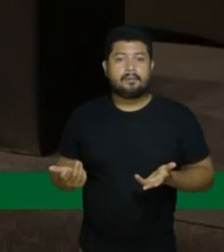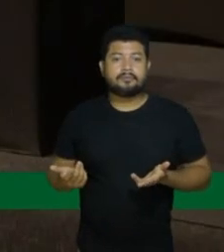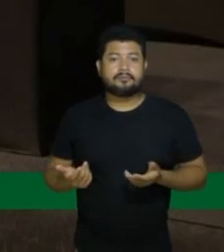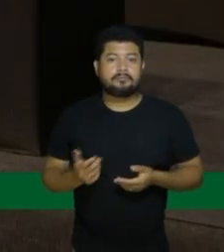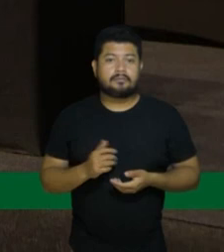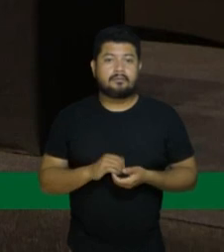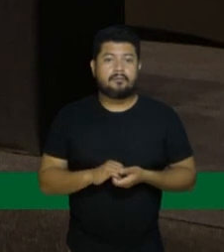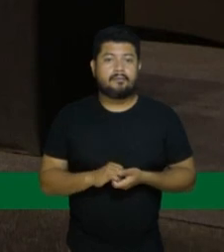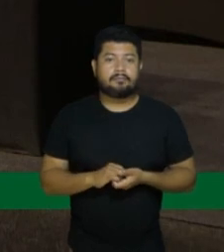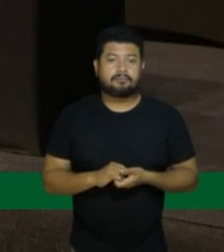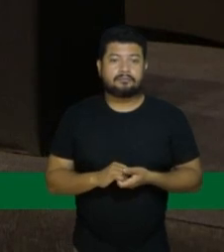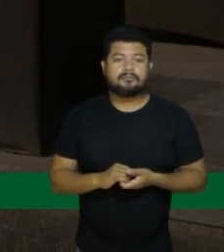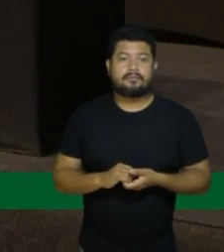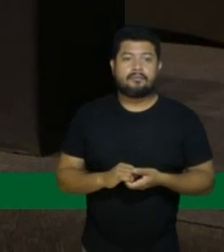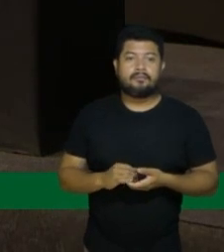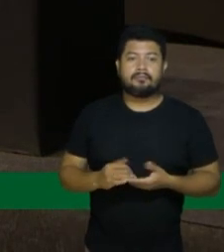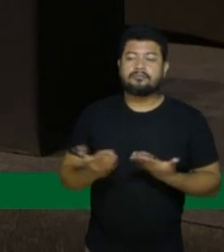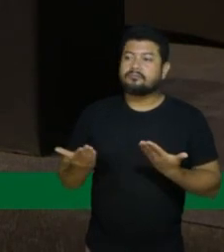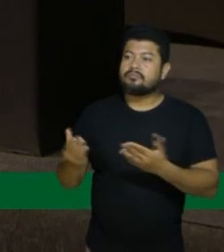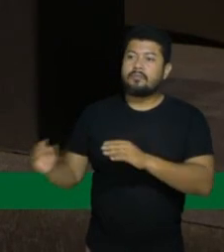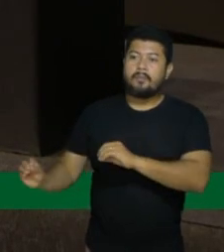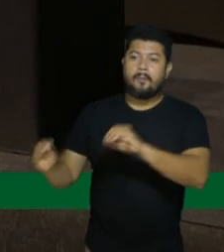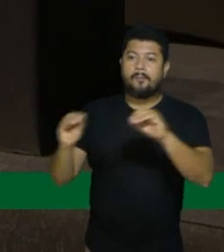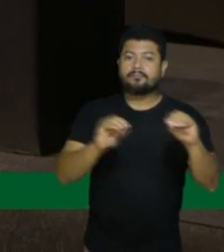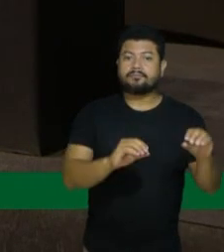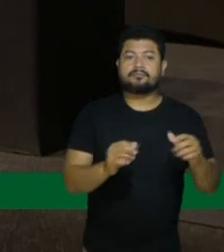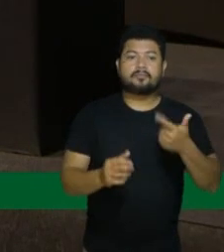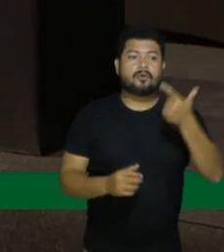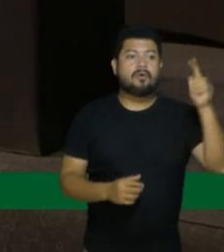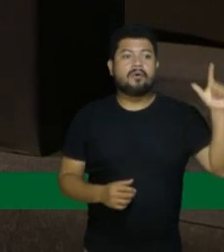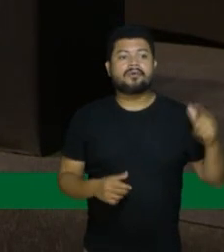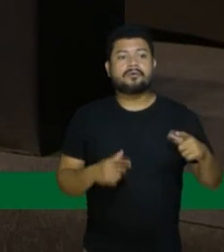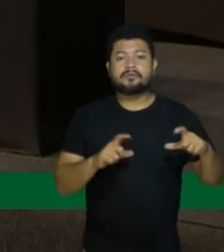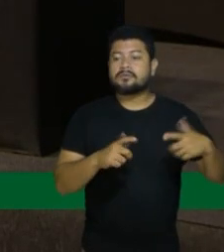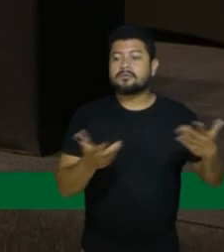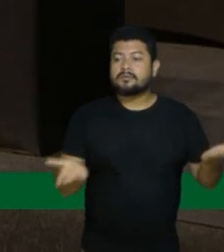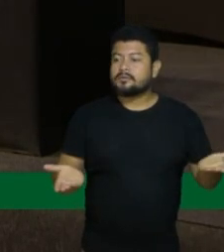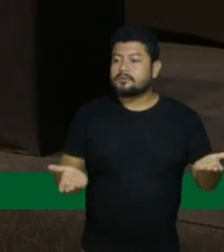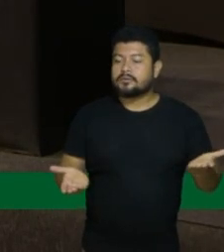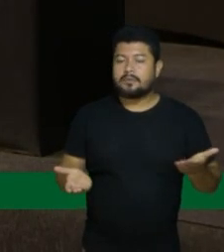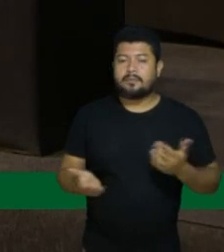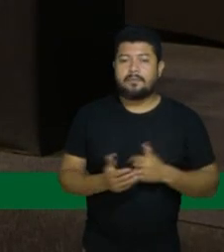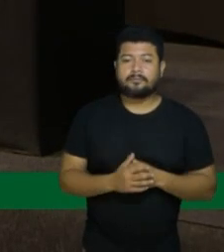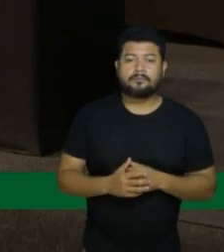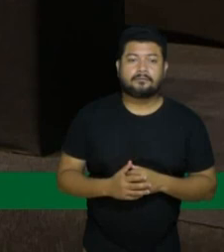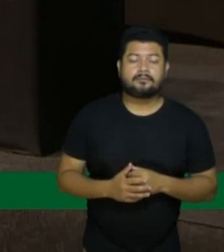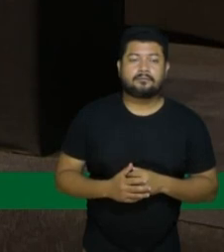cardiologia para onde que vai pelo SUS eu tô falando então é